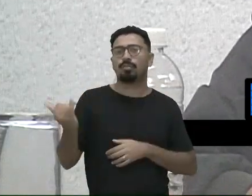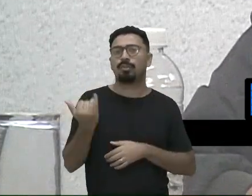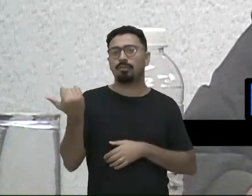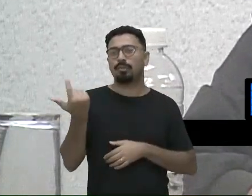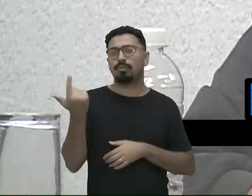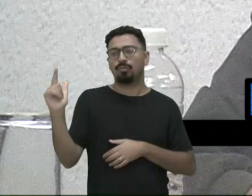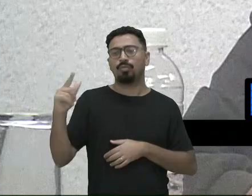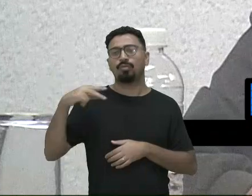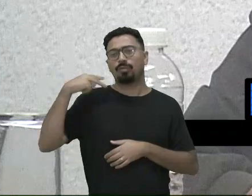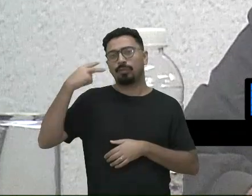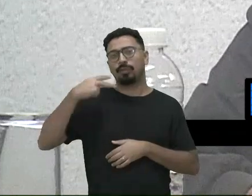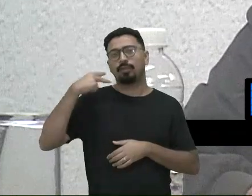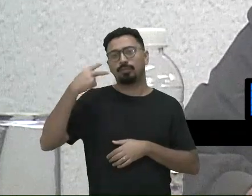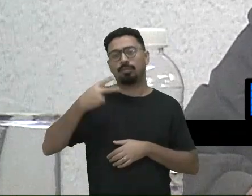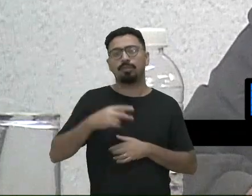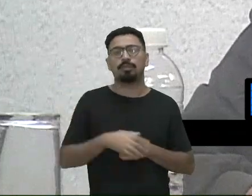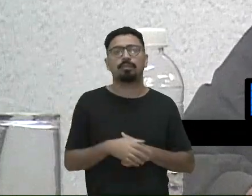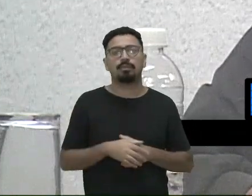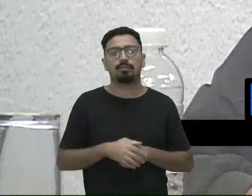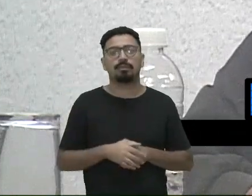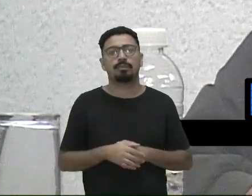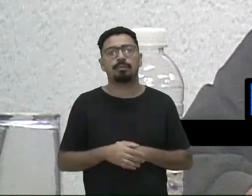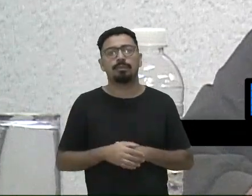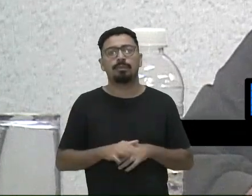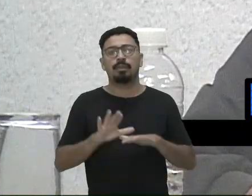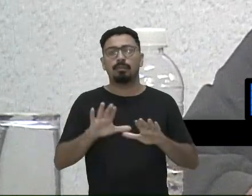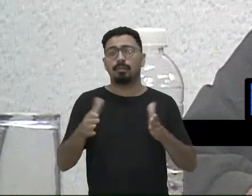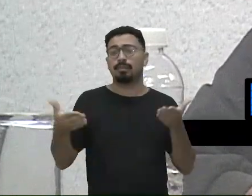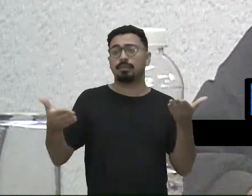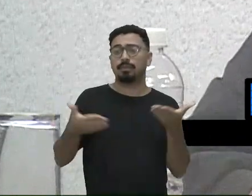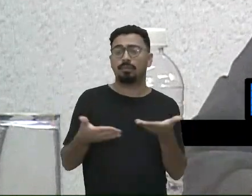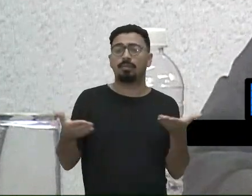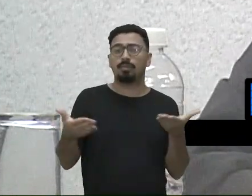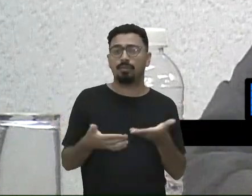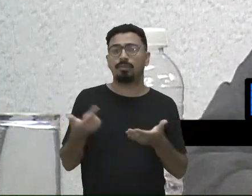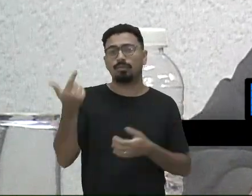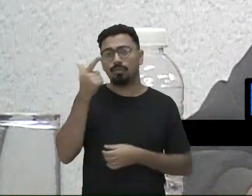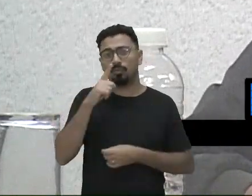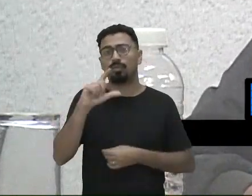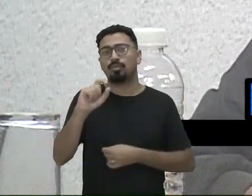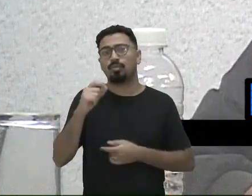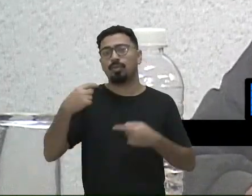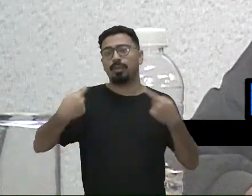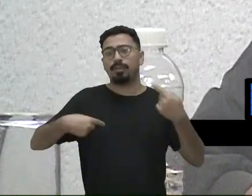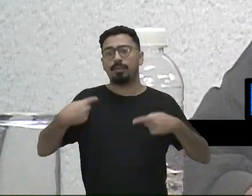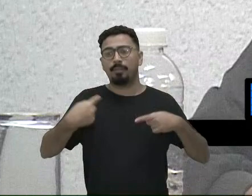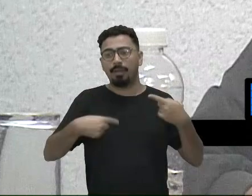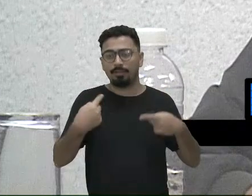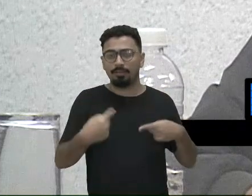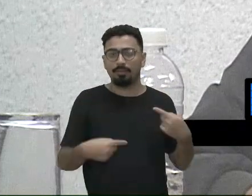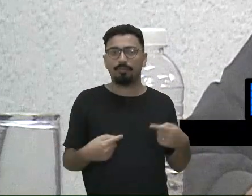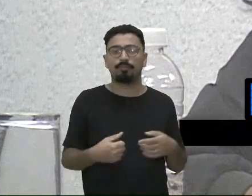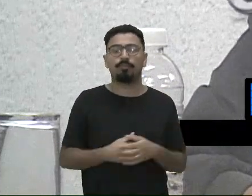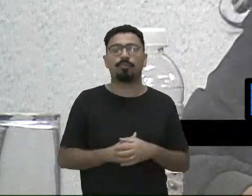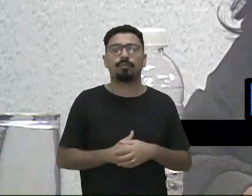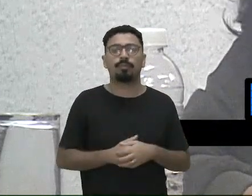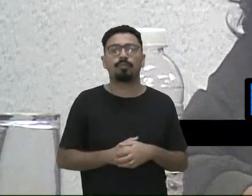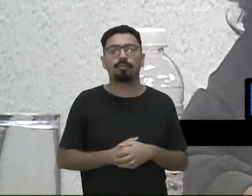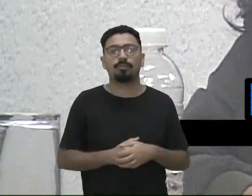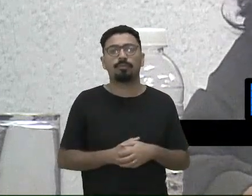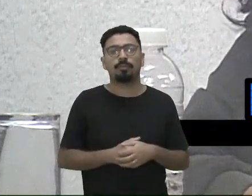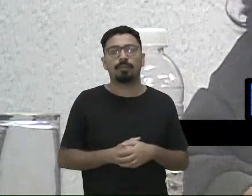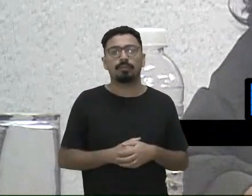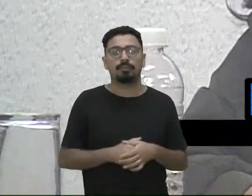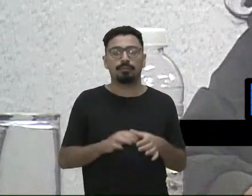demais parlamentares, pelo menos nesse momento estão deixando com que a gente discuta. E essa